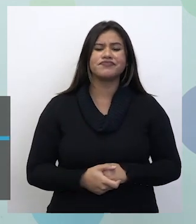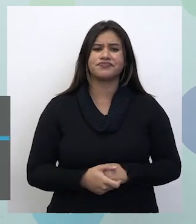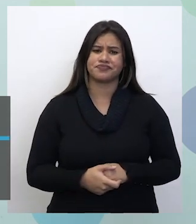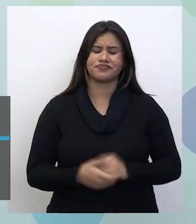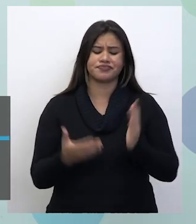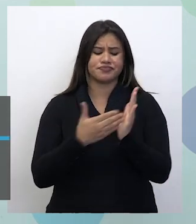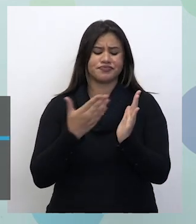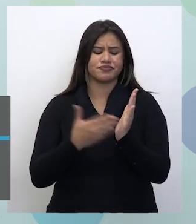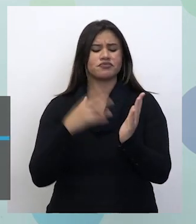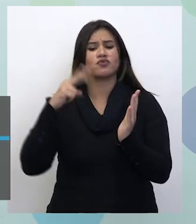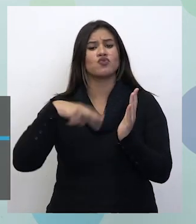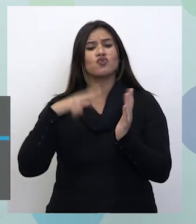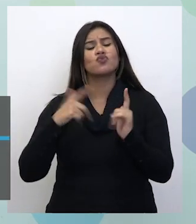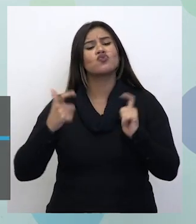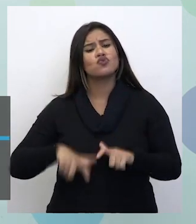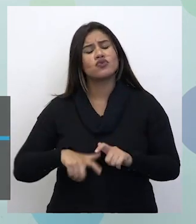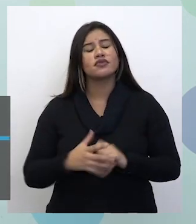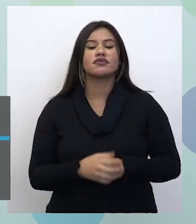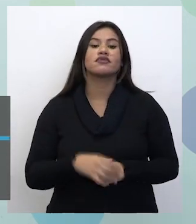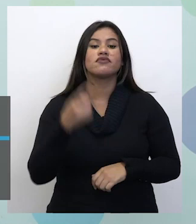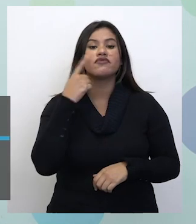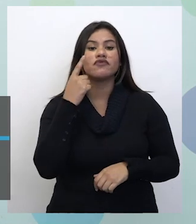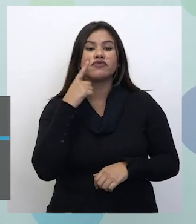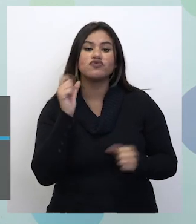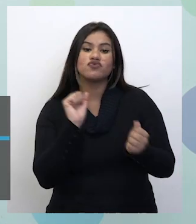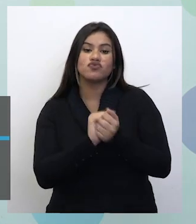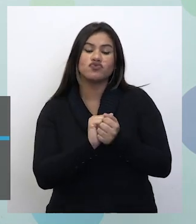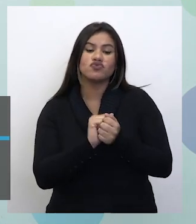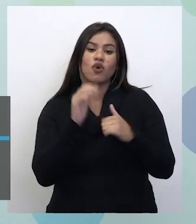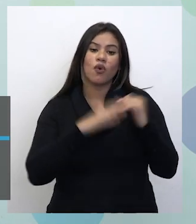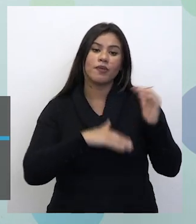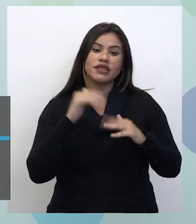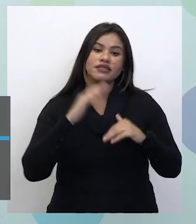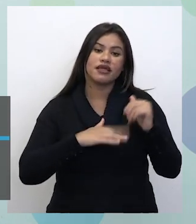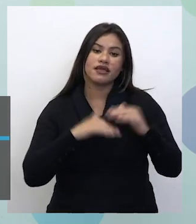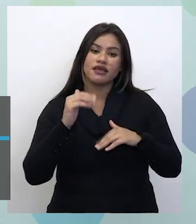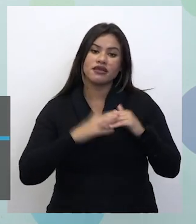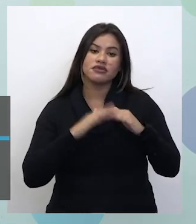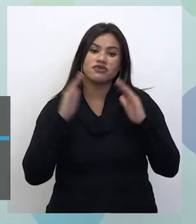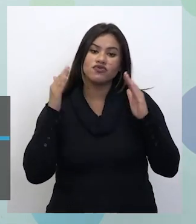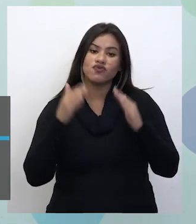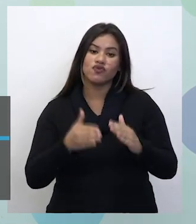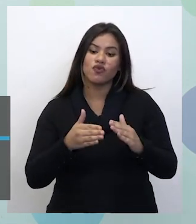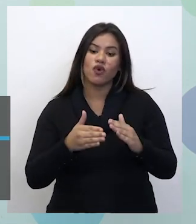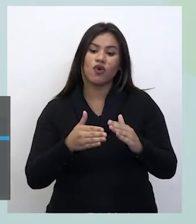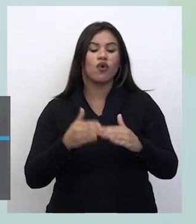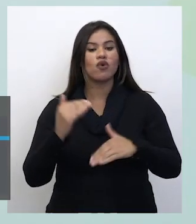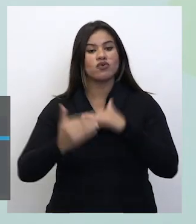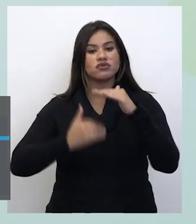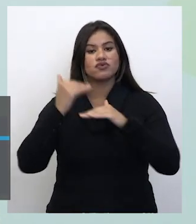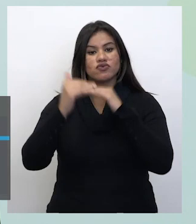no seu caderno de respostas? Você vai seguir junto comigo nas competências que são priorizadas para